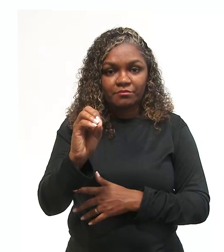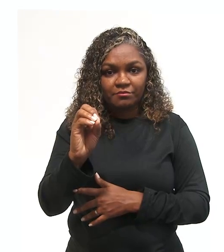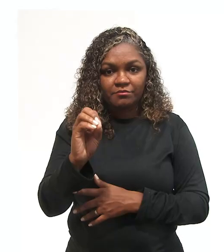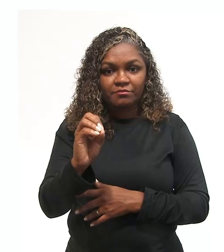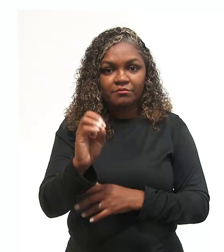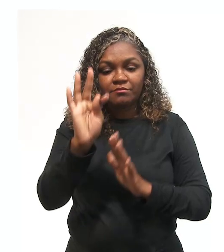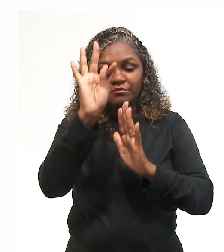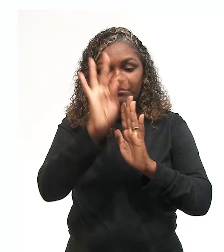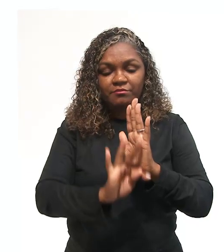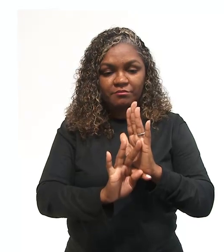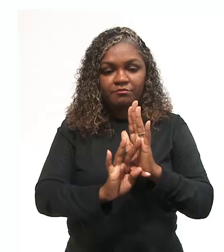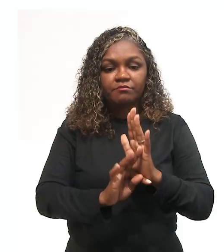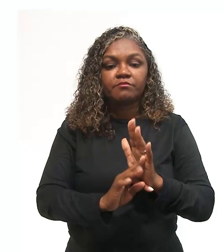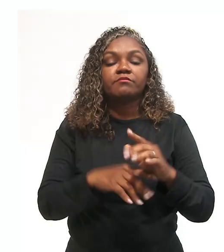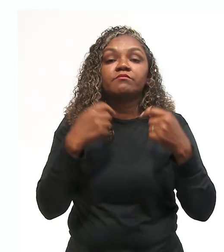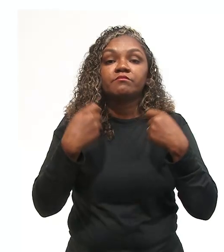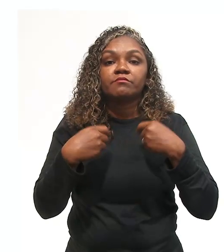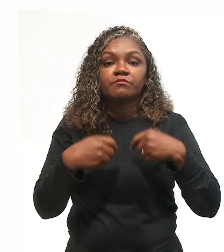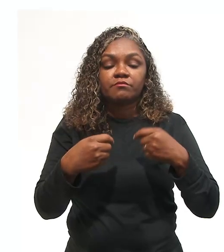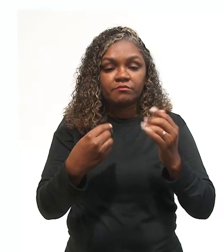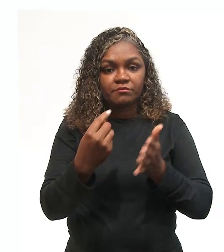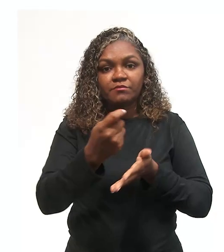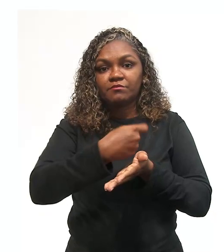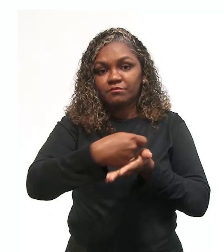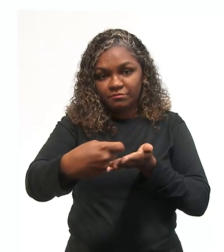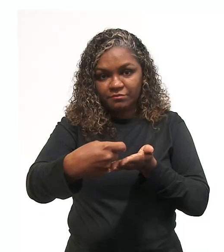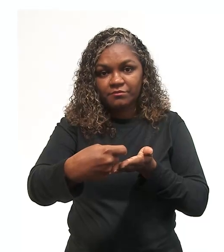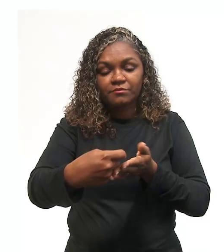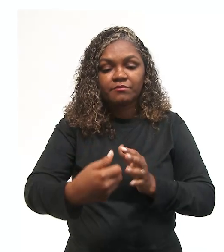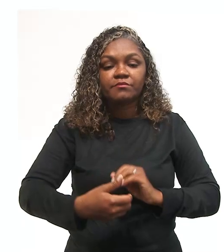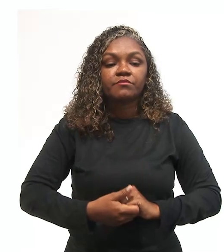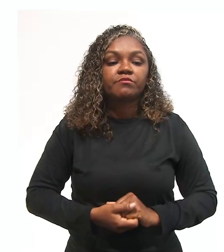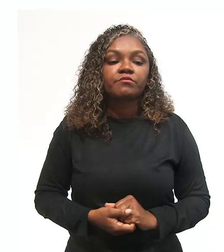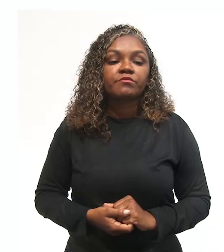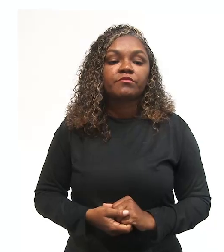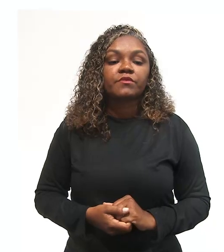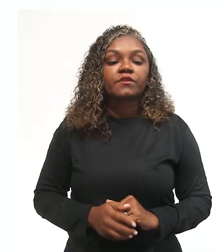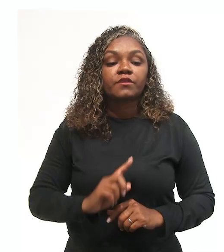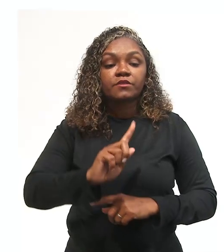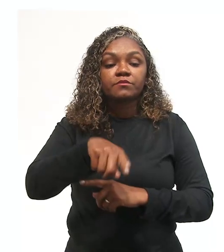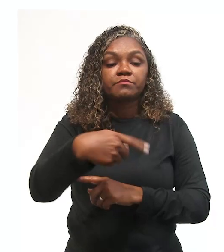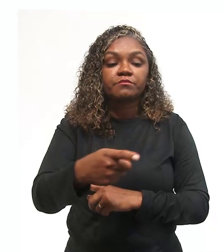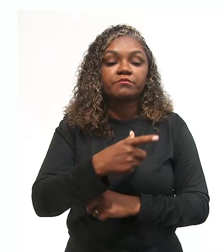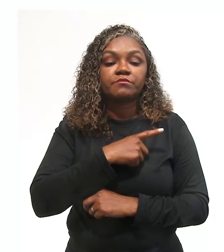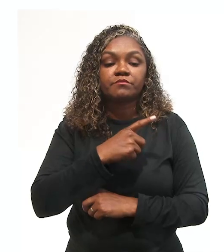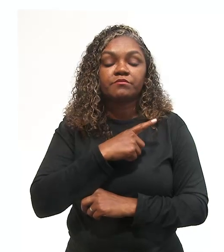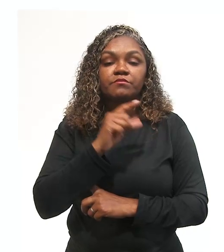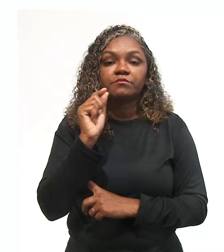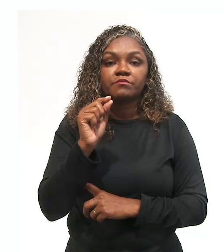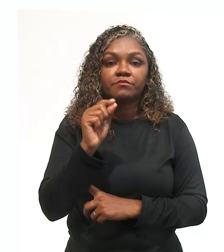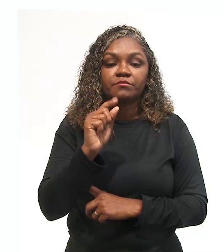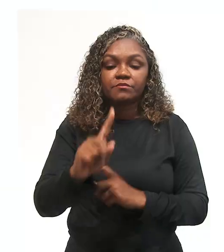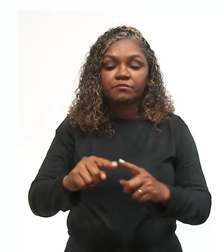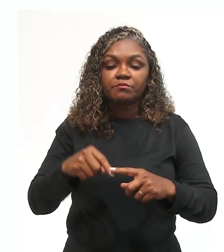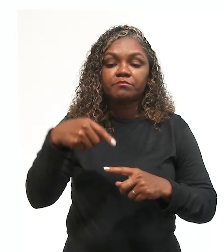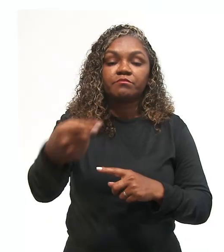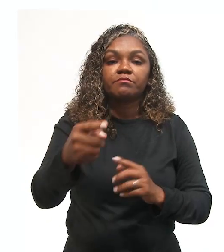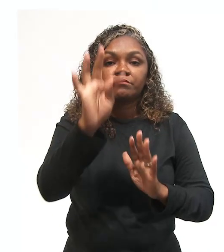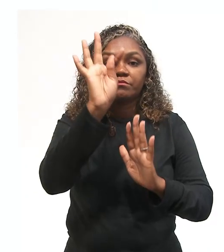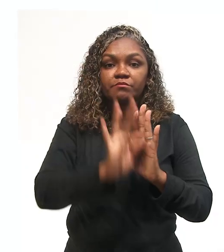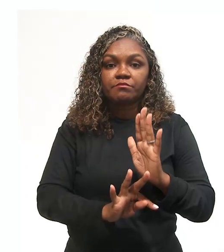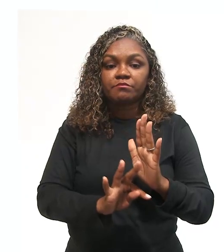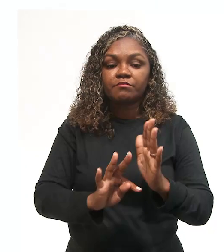de forma explícita, escrita, né, no projeto. Por fim, nós temos aí os elementos pós-textuais, né, que